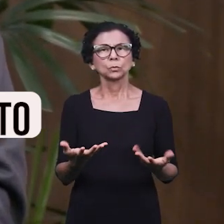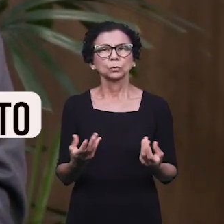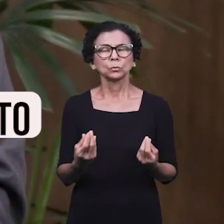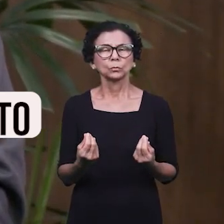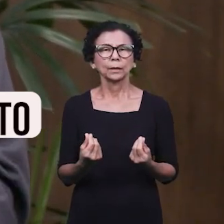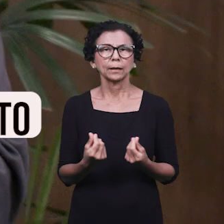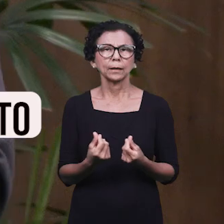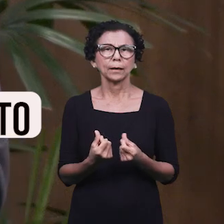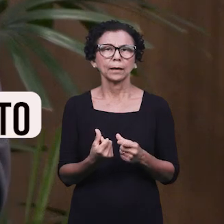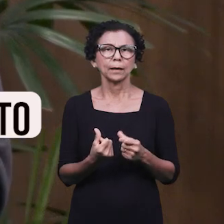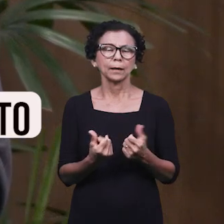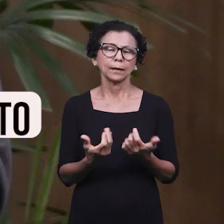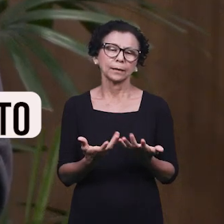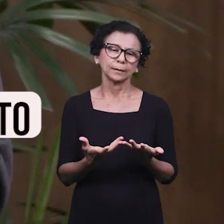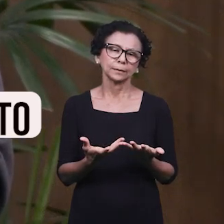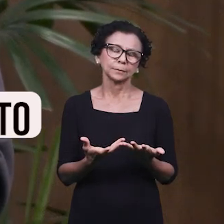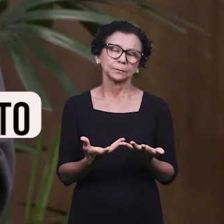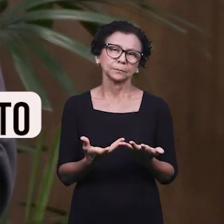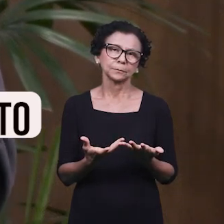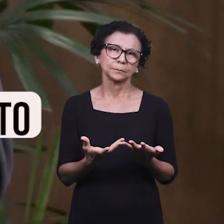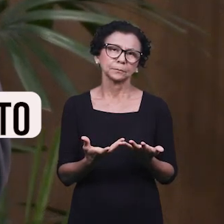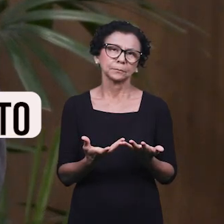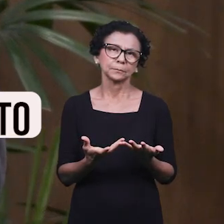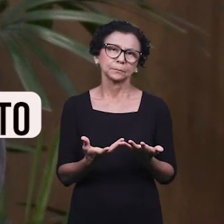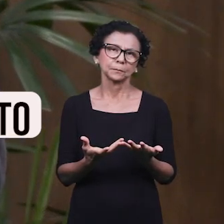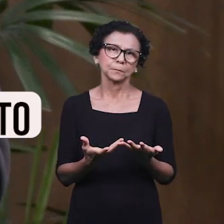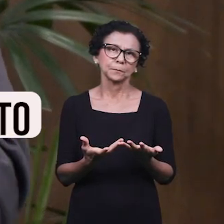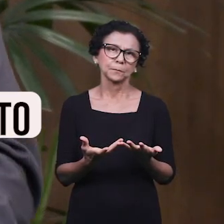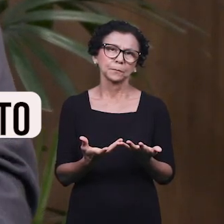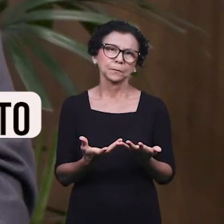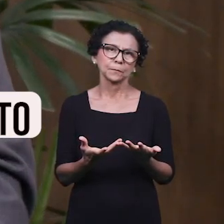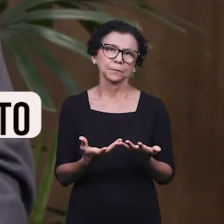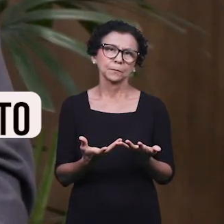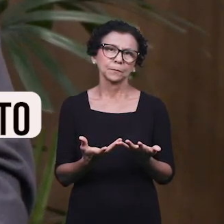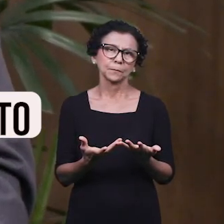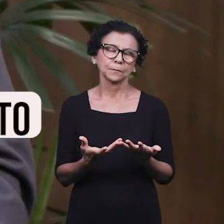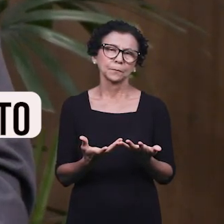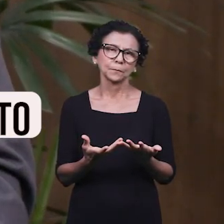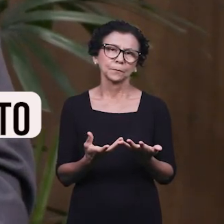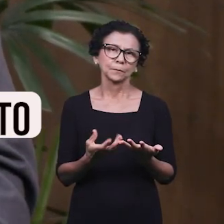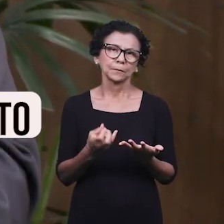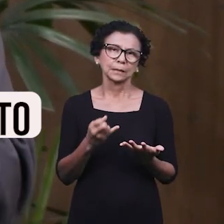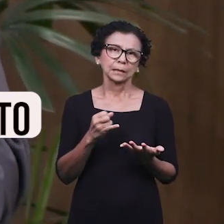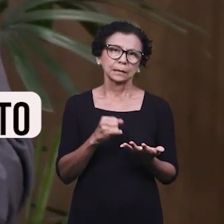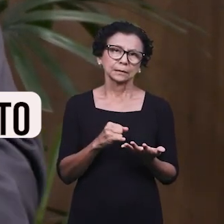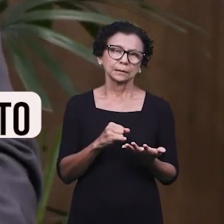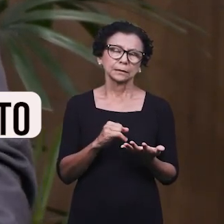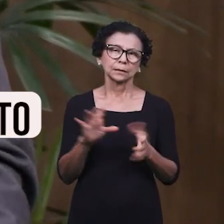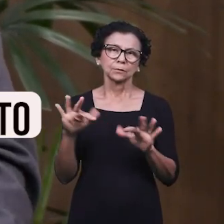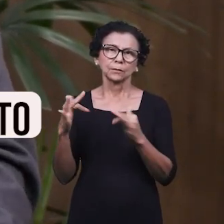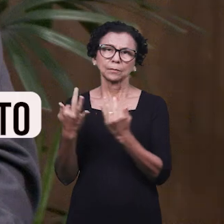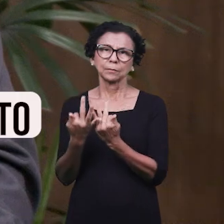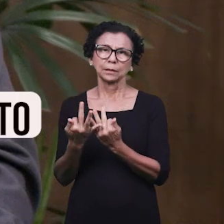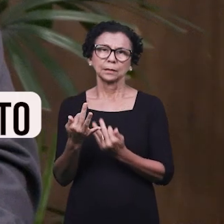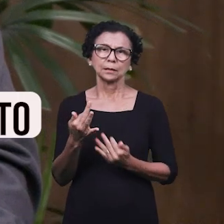que podem trazer a ausência desse acompanhamento escolar por